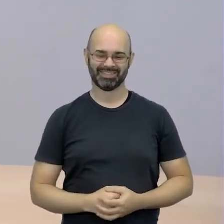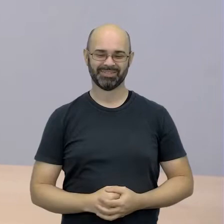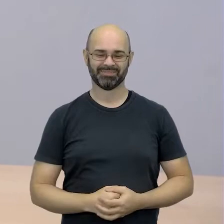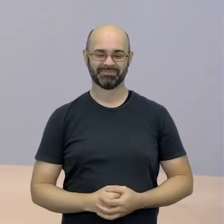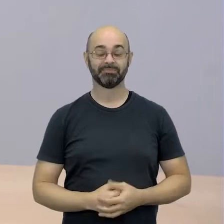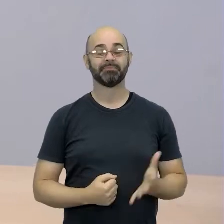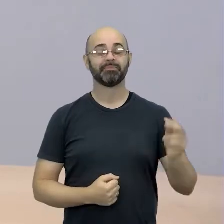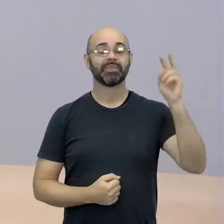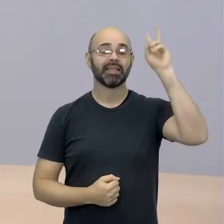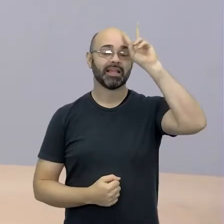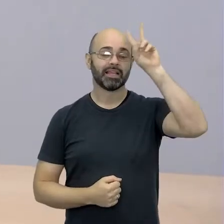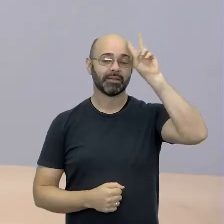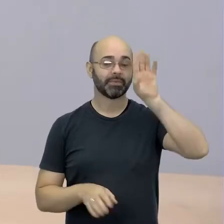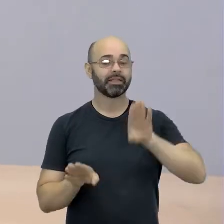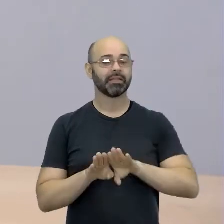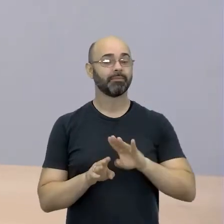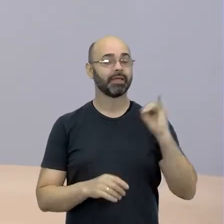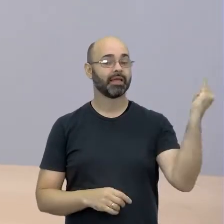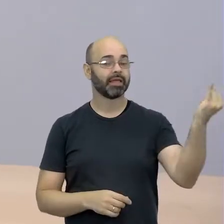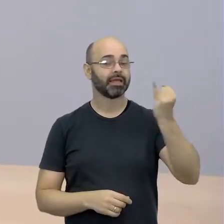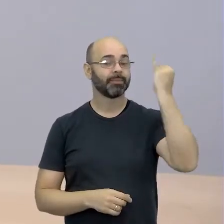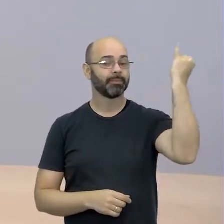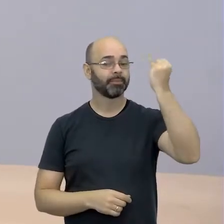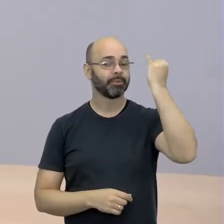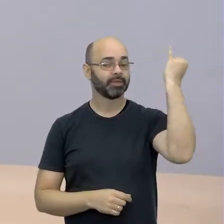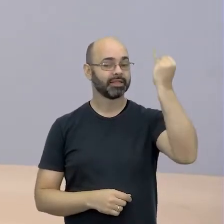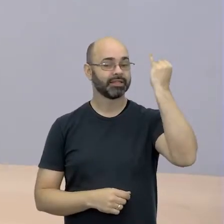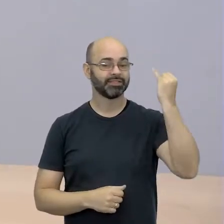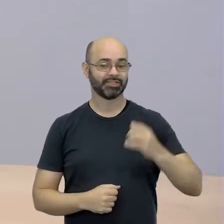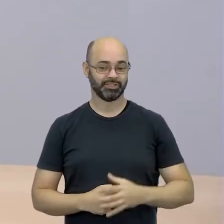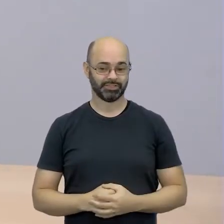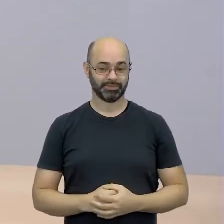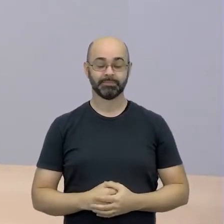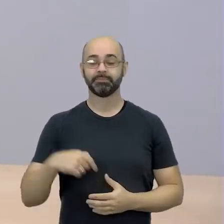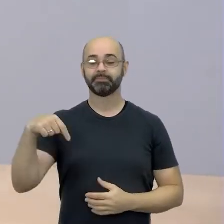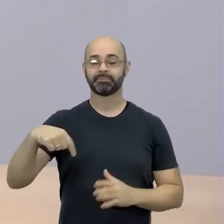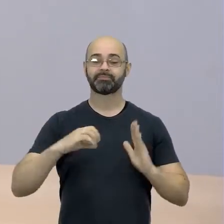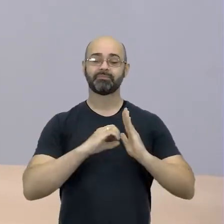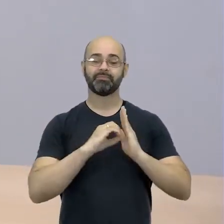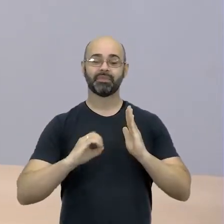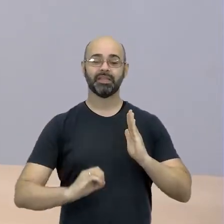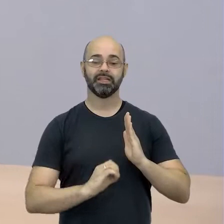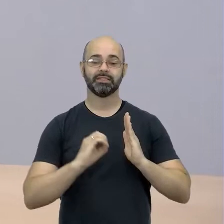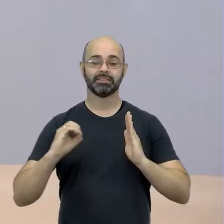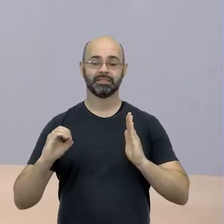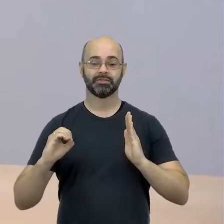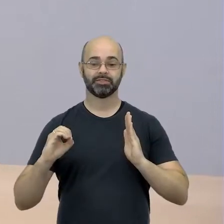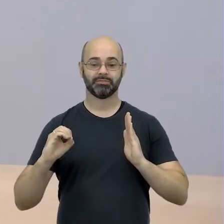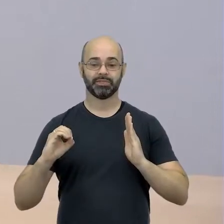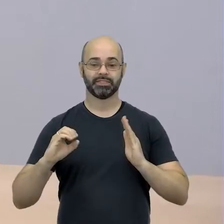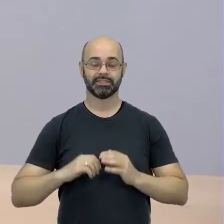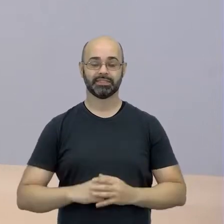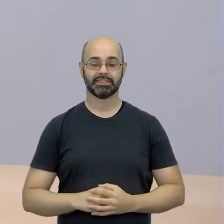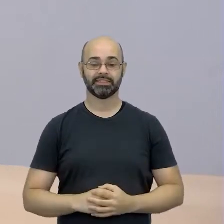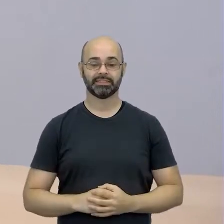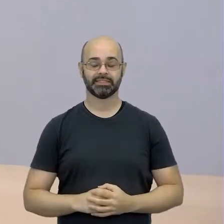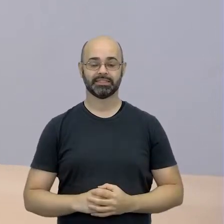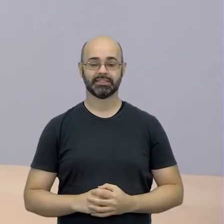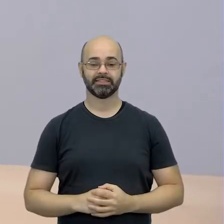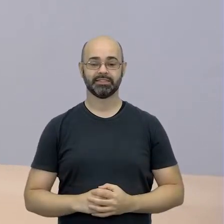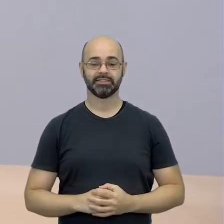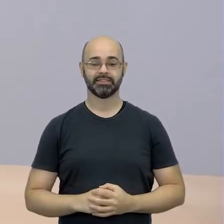um outro toque super importante. A gente aqui no Centro de Mídias, a gente leva muito a